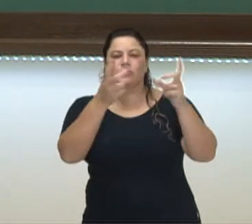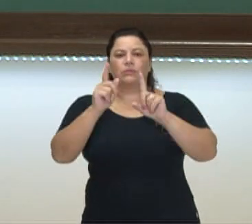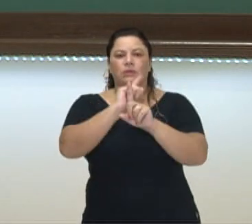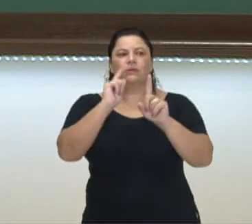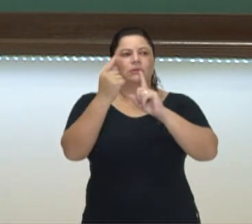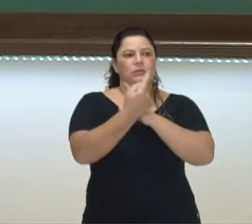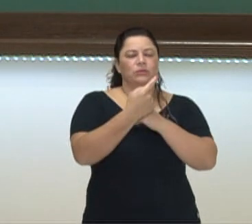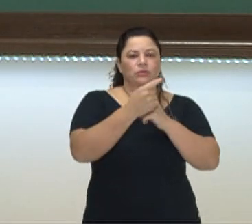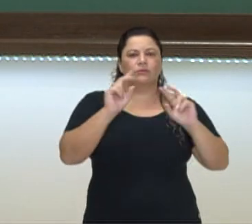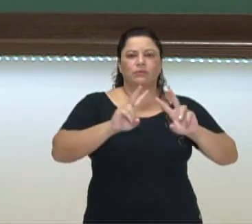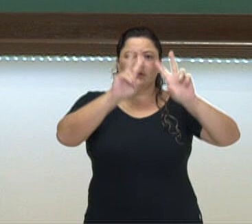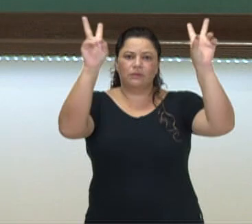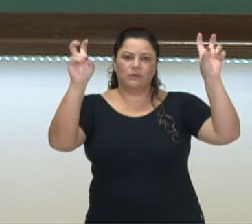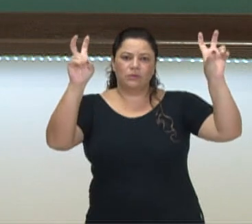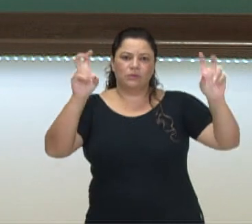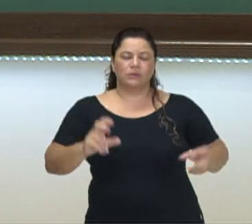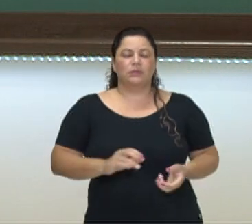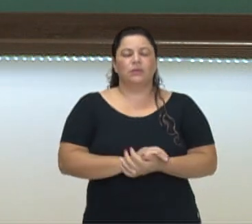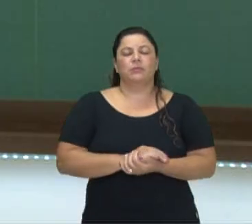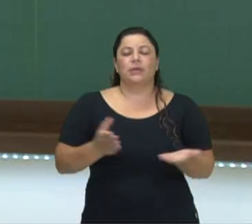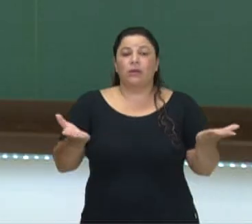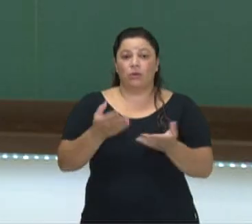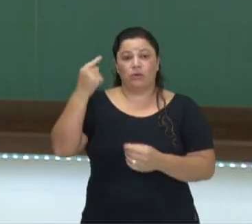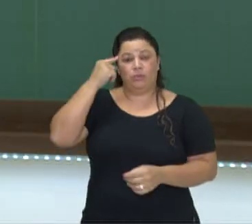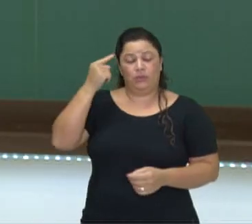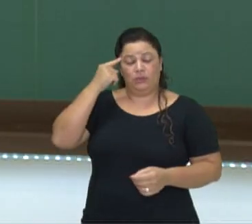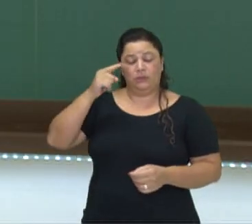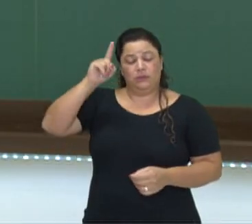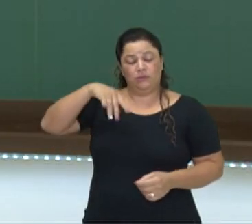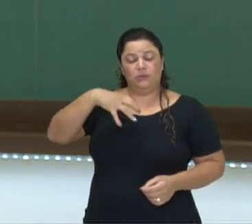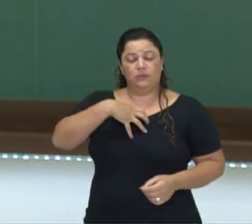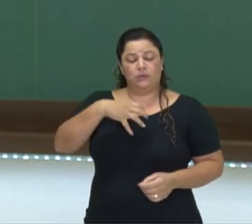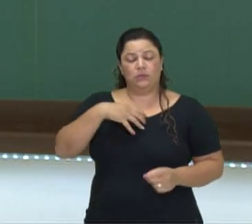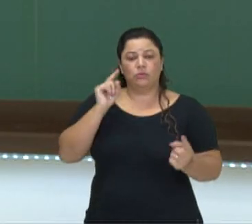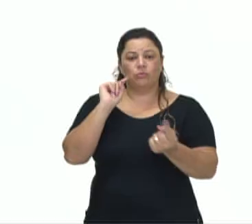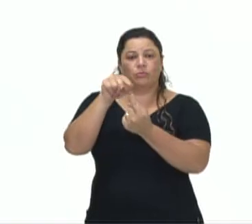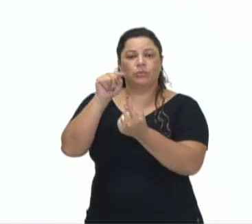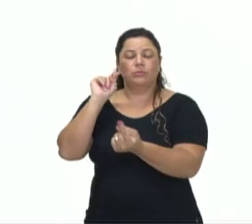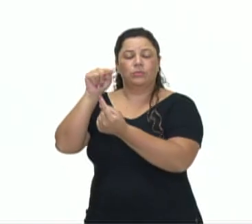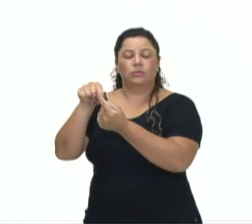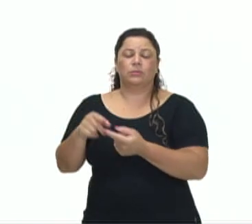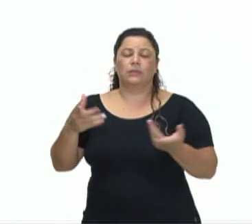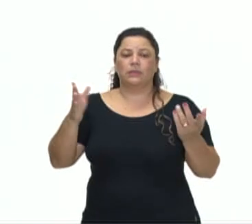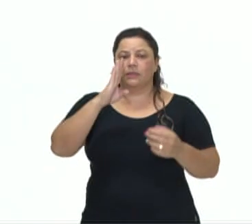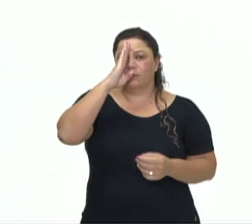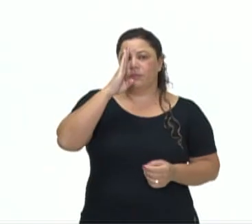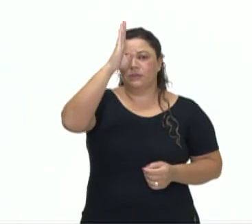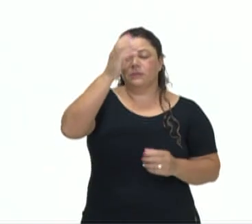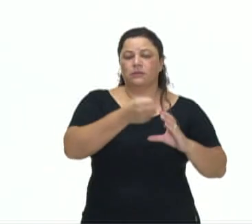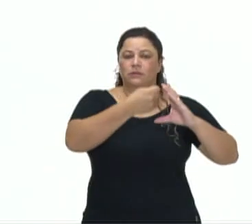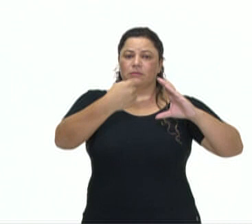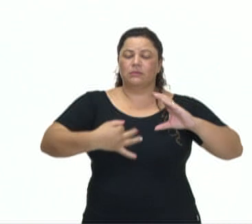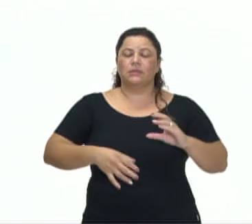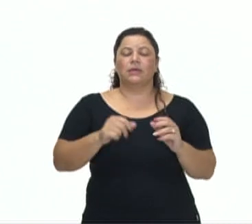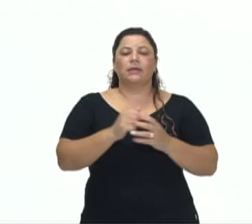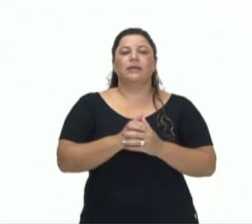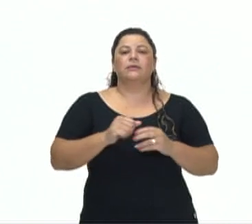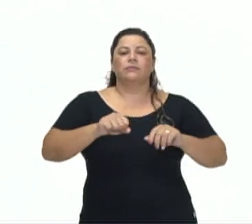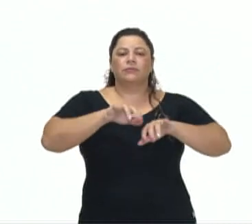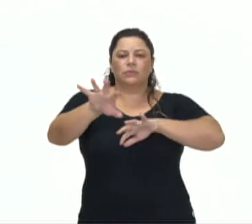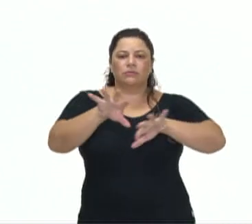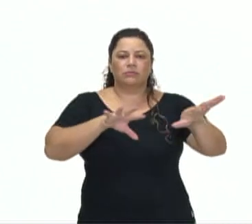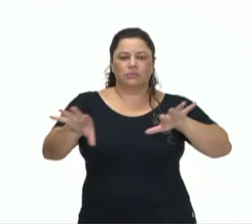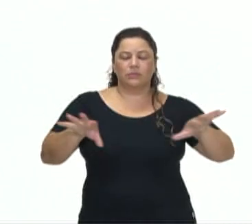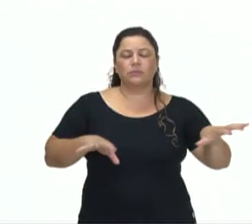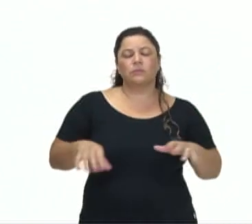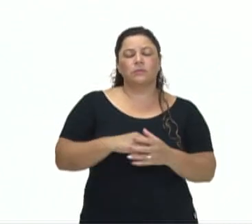geografia sobre o tema, né? Então, pensando nesse sentido, nosso objetivo, identificar as principais características da distribuição da